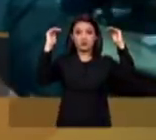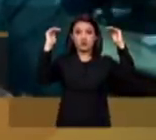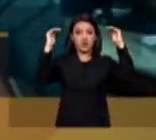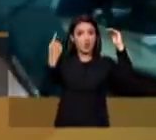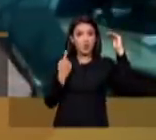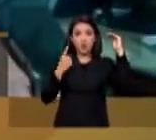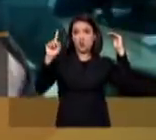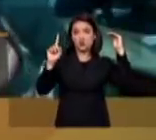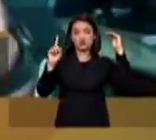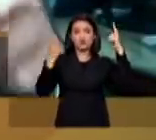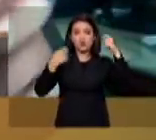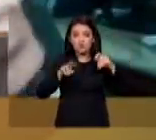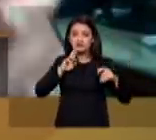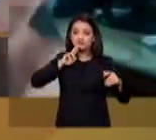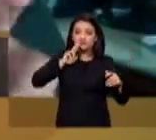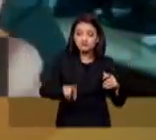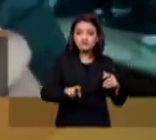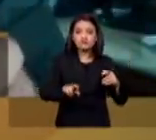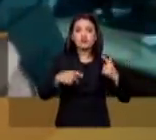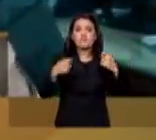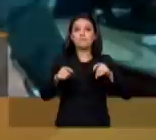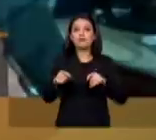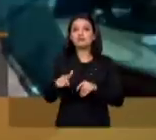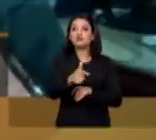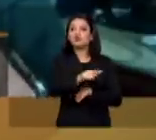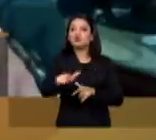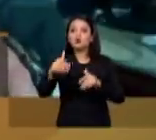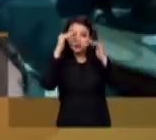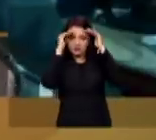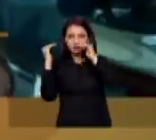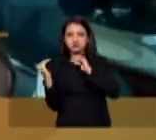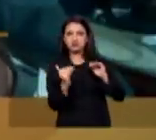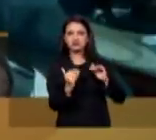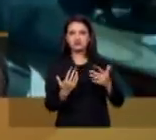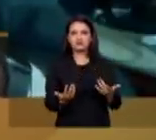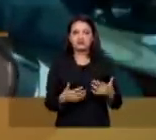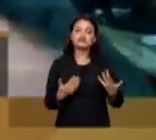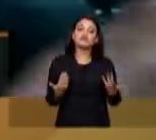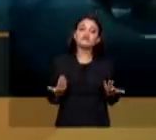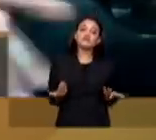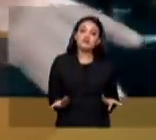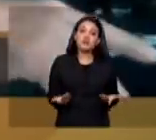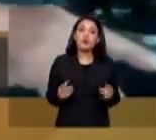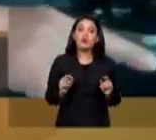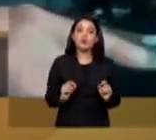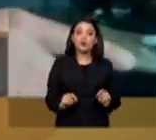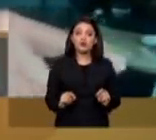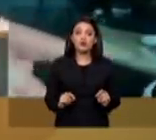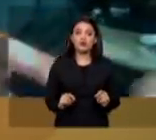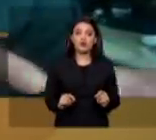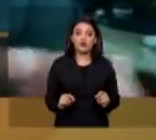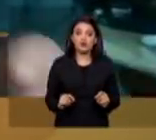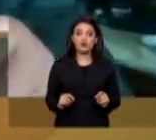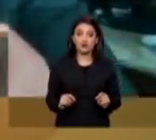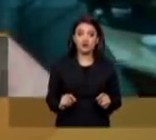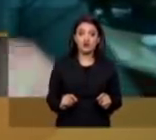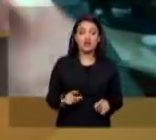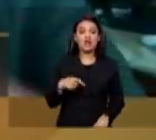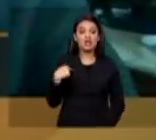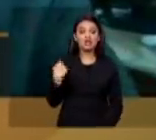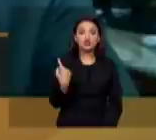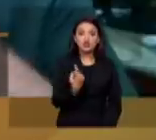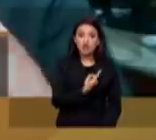que a palavra dele tem uma envergadura maior, né? Em que tenhamos declinado.